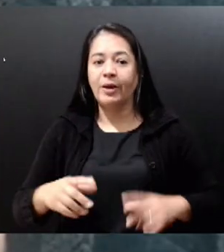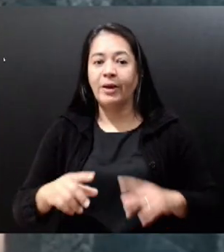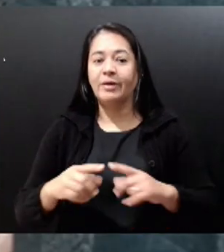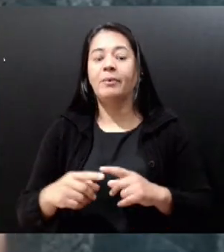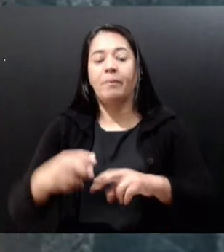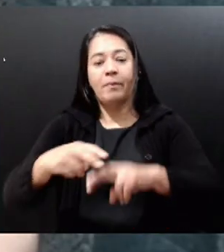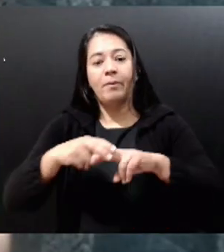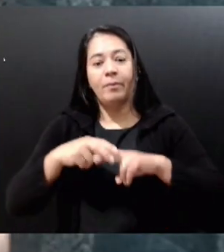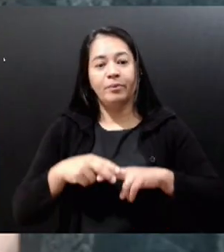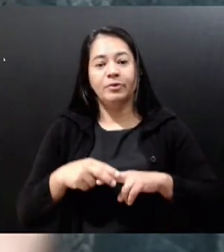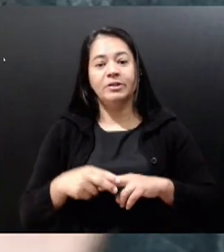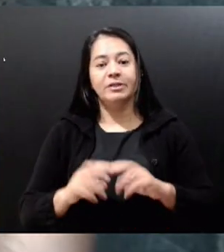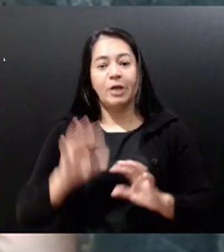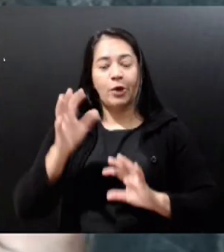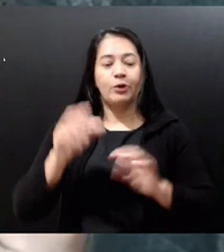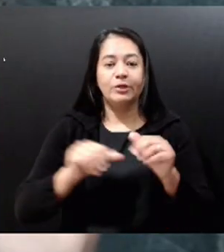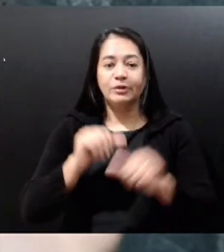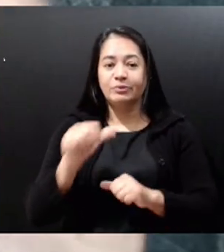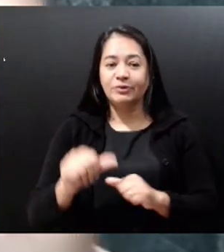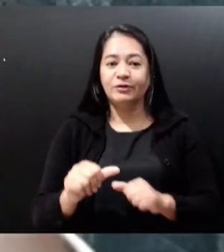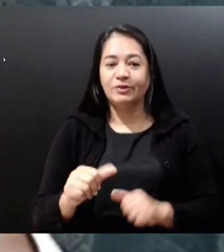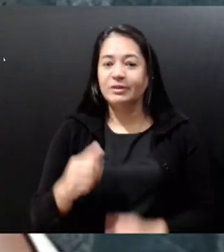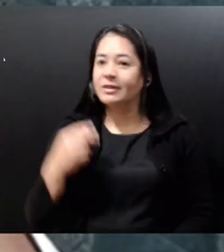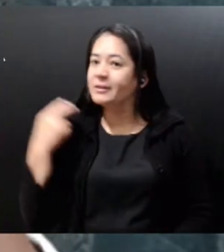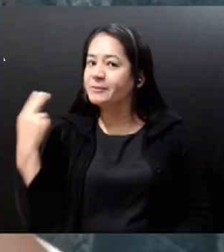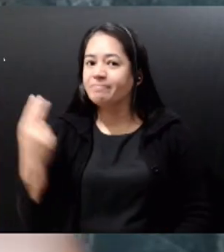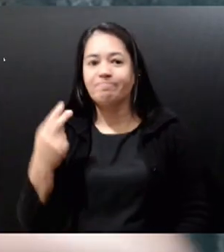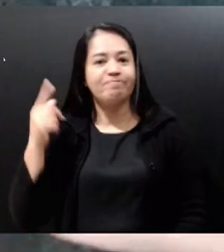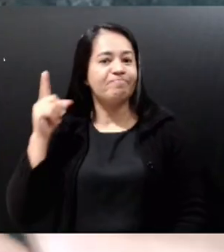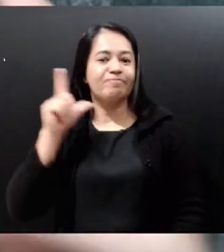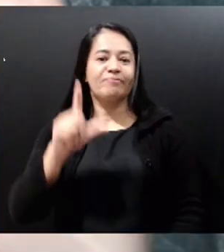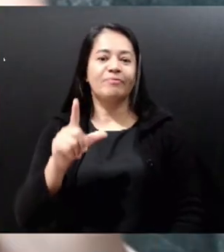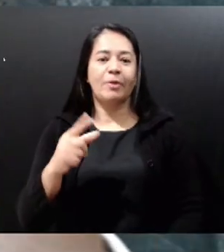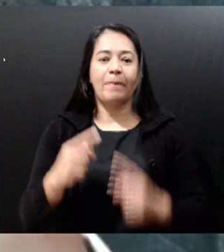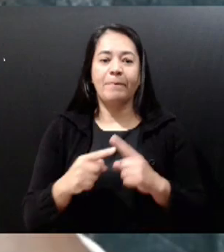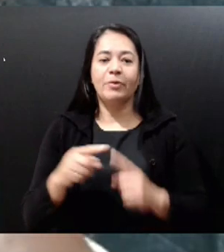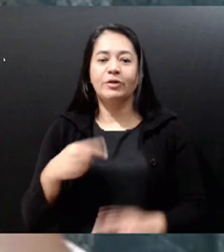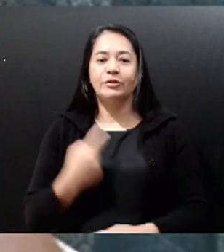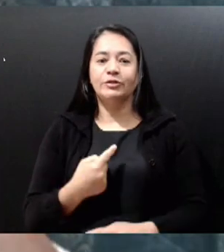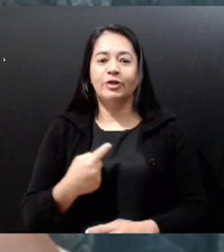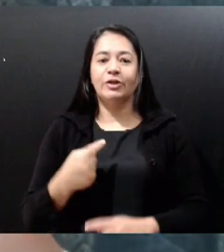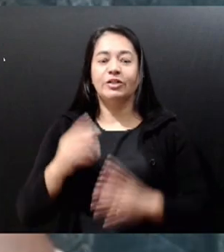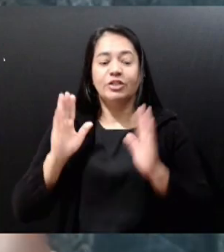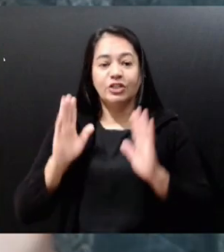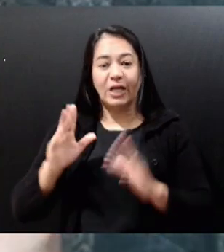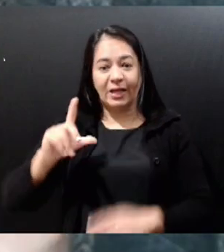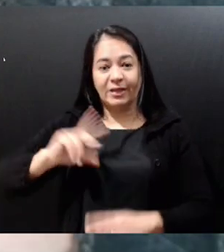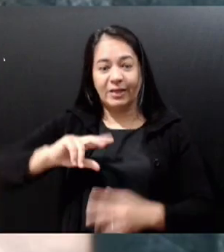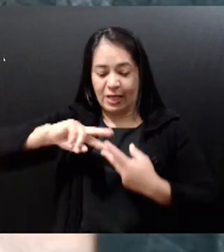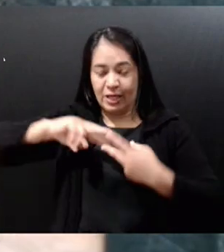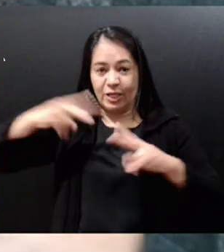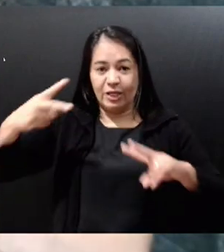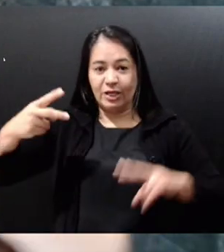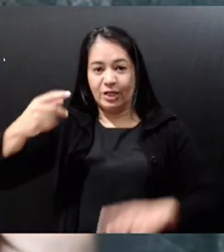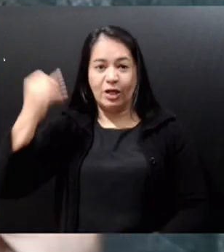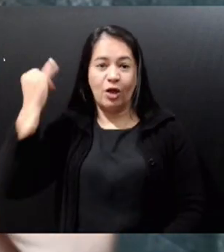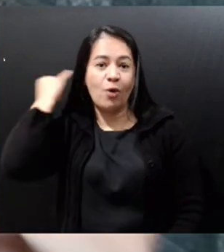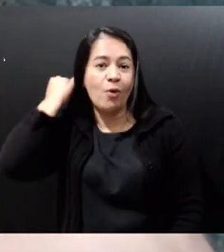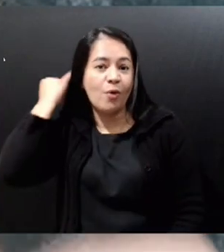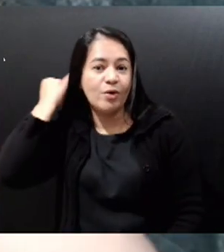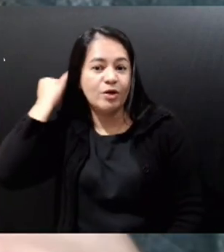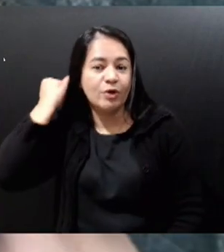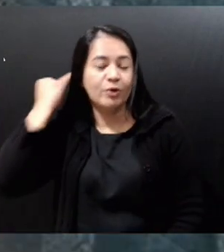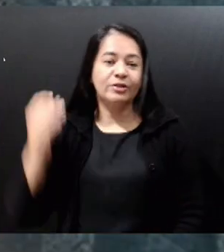muito grandes, você não consegue, porque a gente tem traços de DNA, inconsciente coletivo, o mundo fala sobre isso.